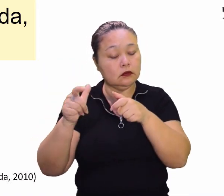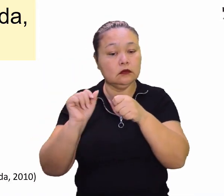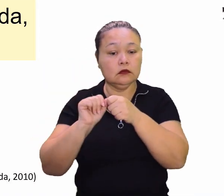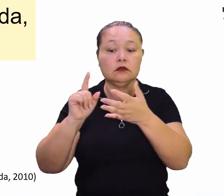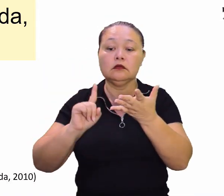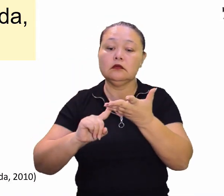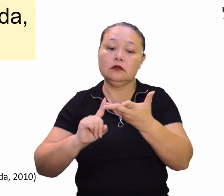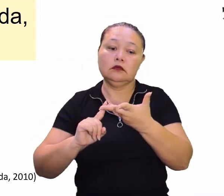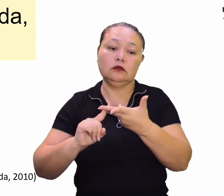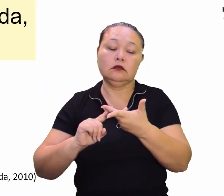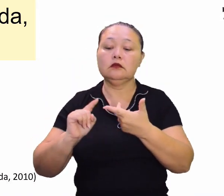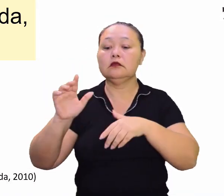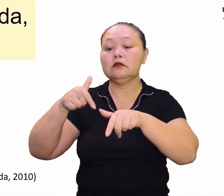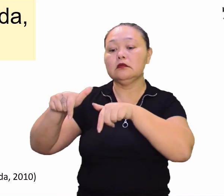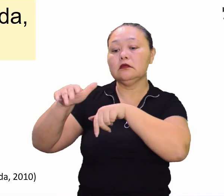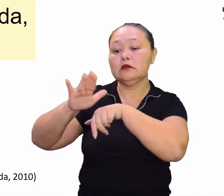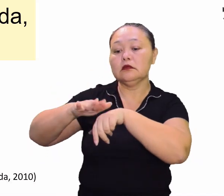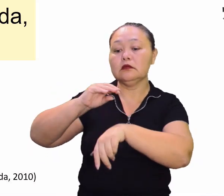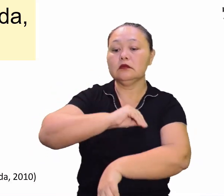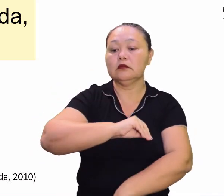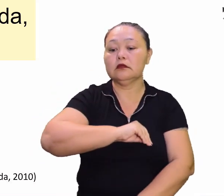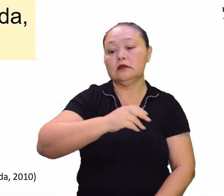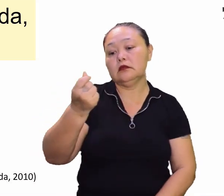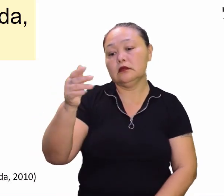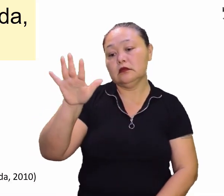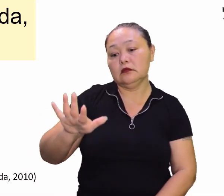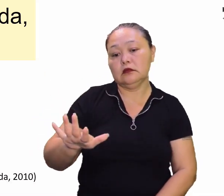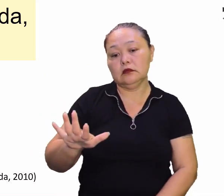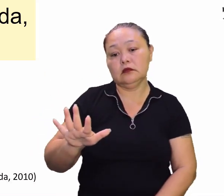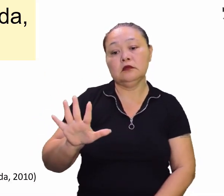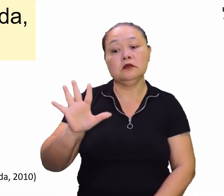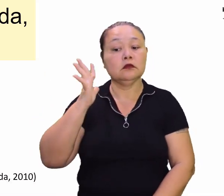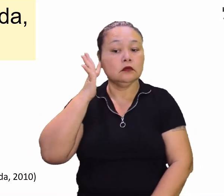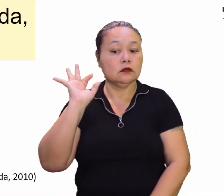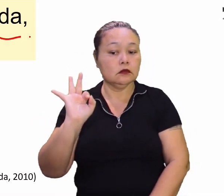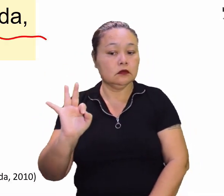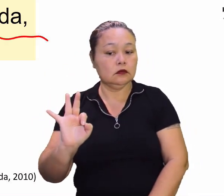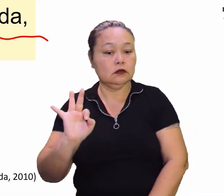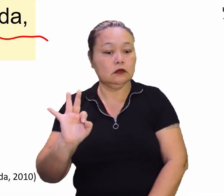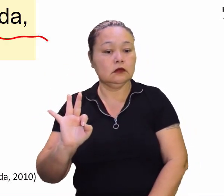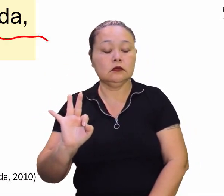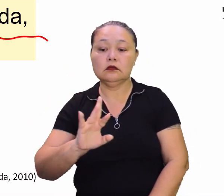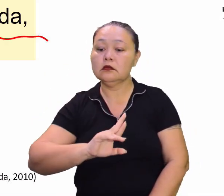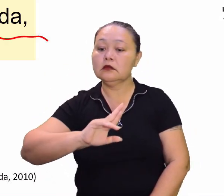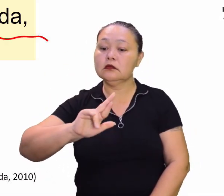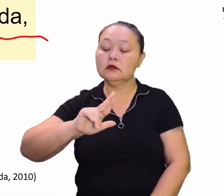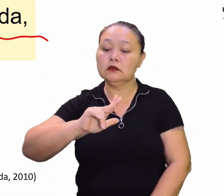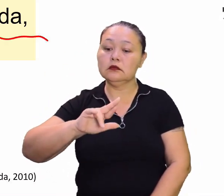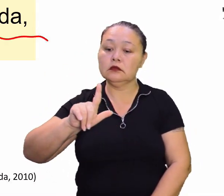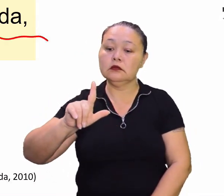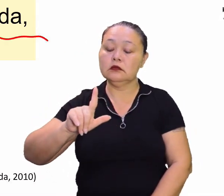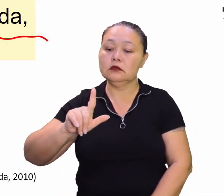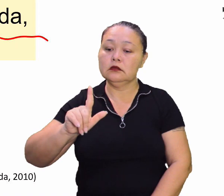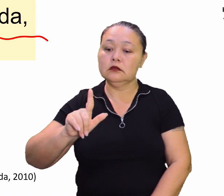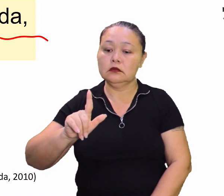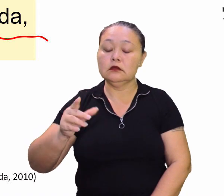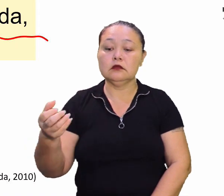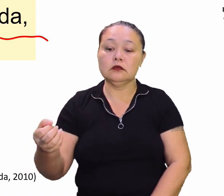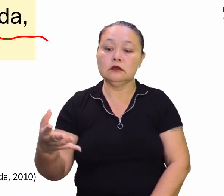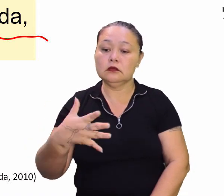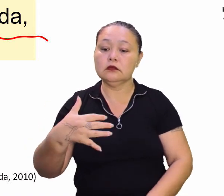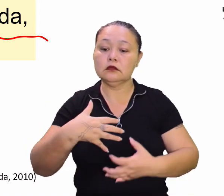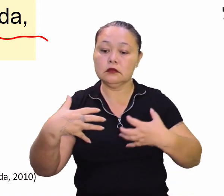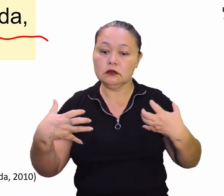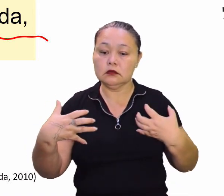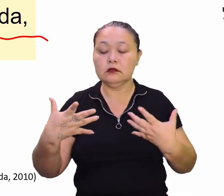coisas aí, ó. A mão de obra barata deles, qualificada, é diferente dos novos tigres,